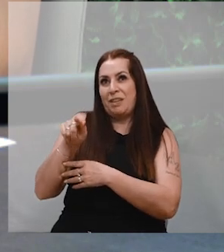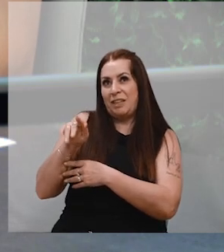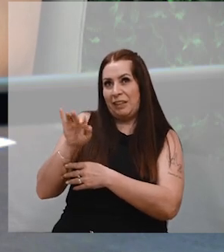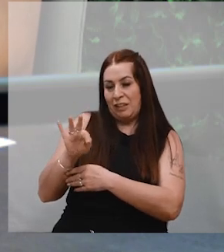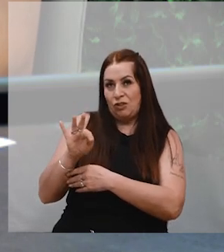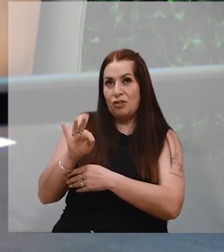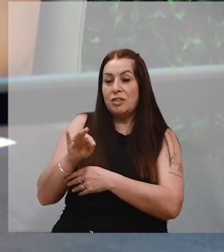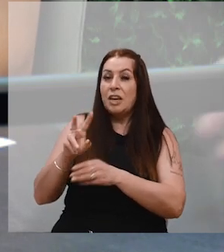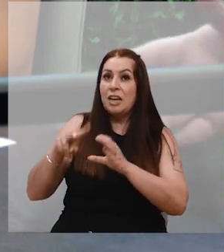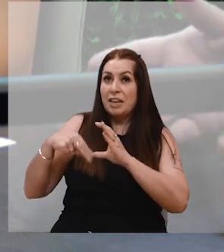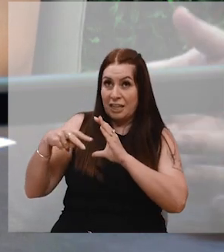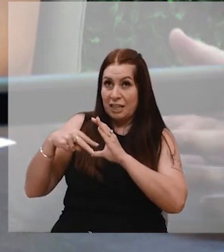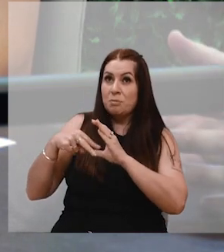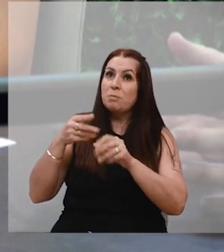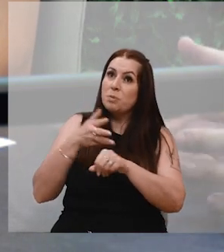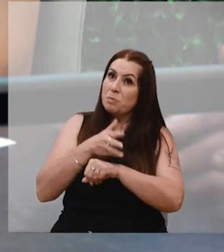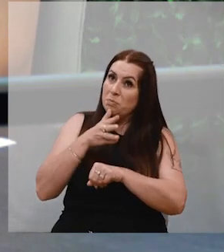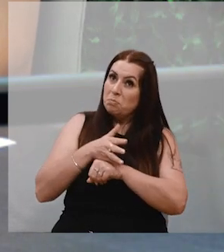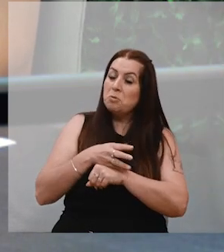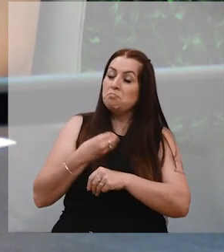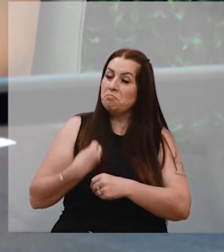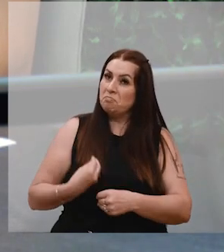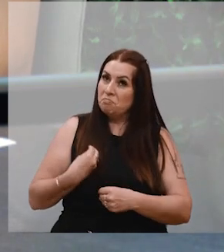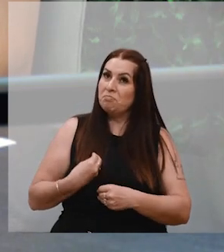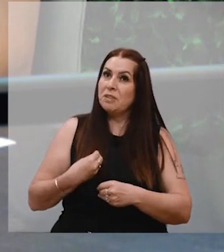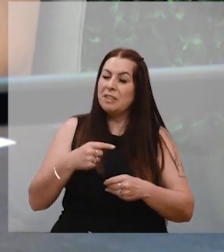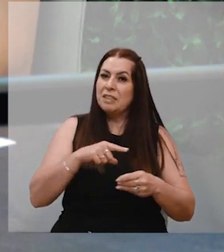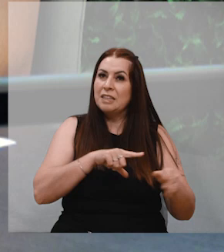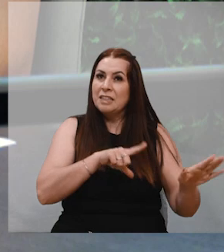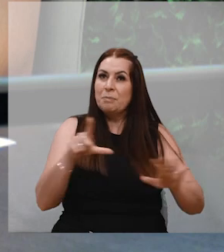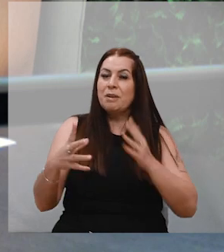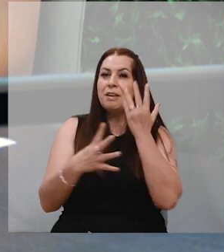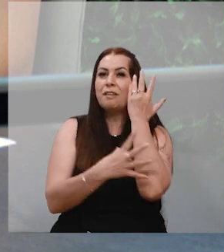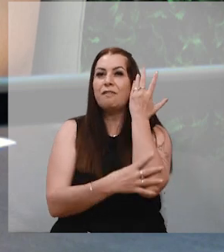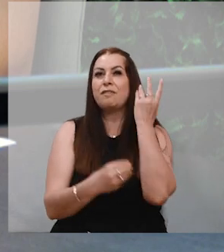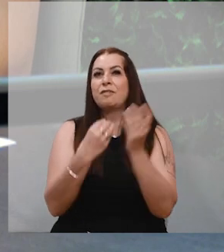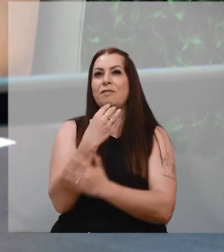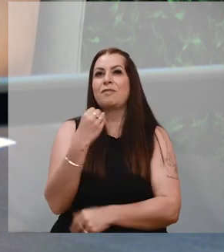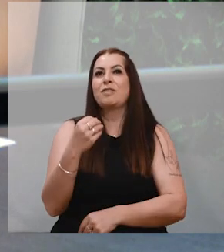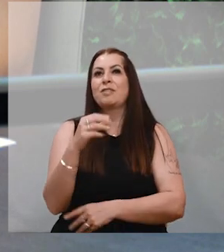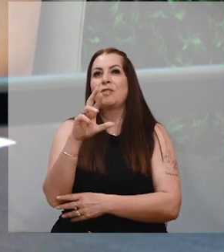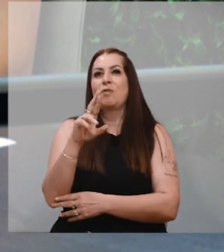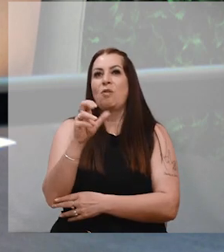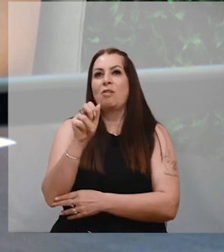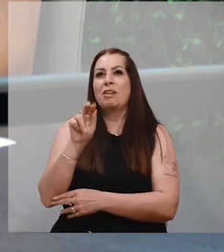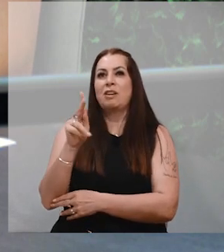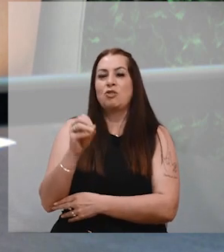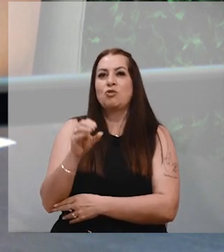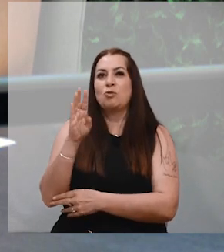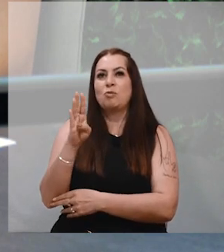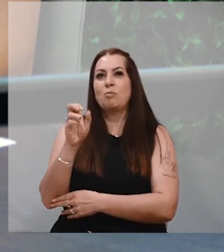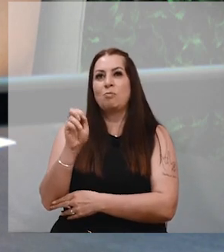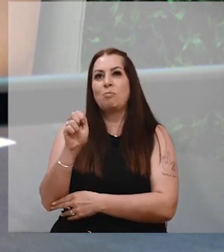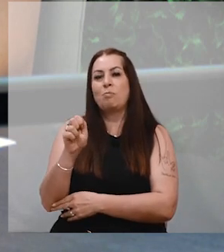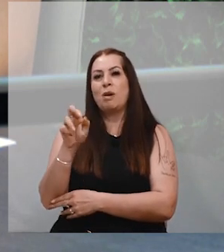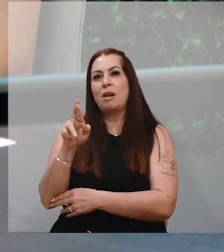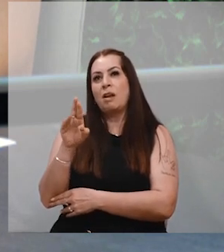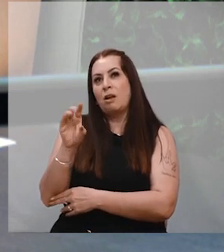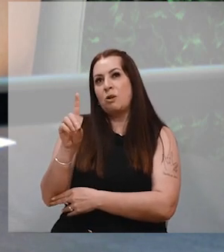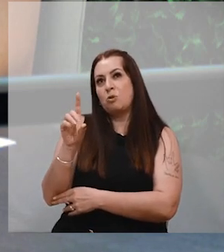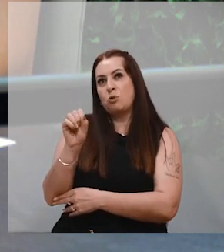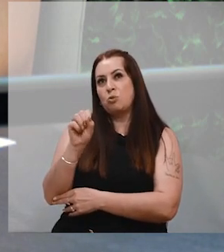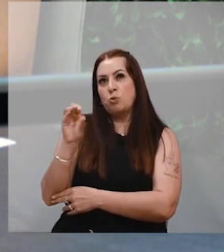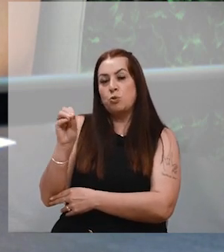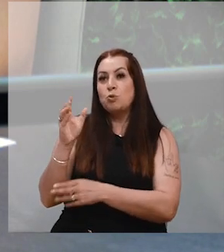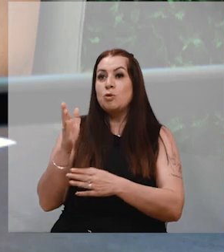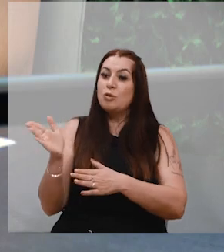de Vereadores participou ativamente da Semana Farroupilha, o Rancho do Bardoso, né, que foi instalado aqui bem do ladinho do